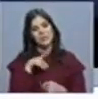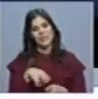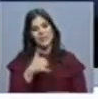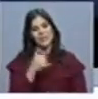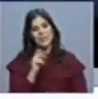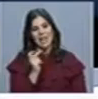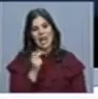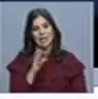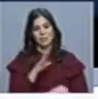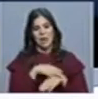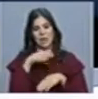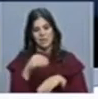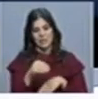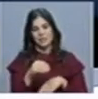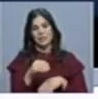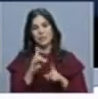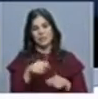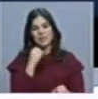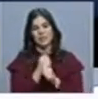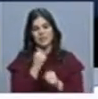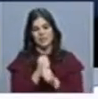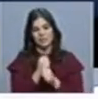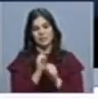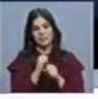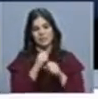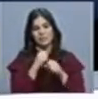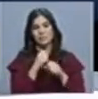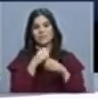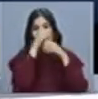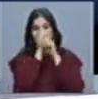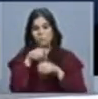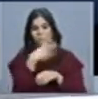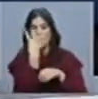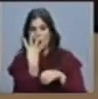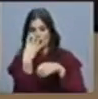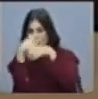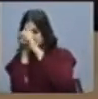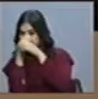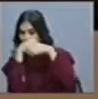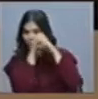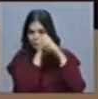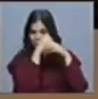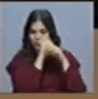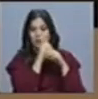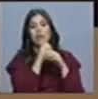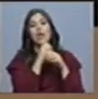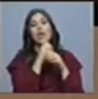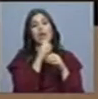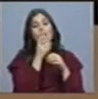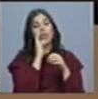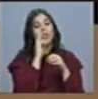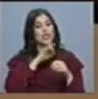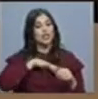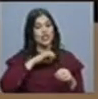anos depois de entrar em funcionamento, o Very Large Telescope, que no fundo são 4 telescópios do Observatório Europeu do Sul, que estão localizados no Chile, esta